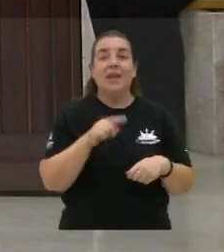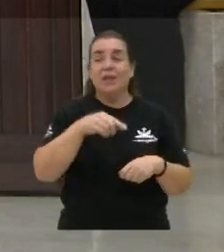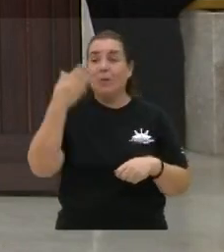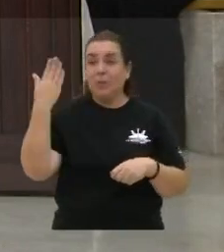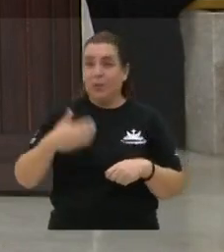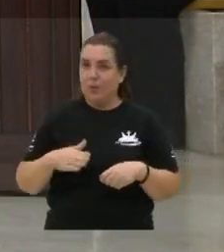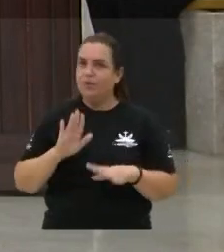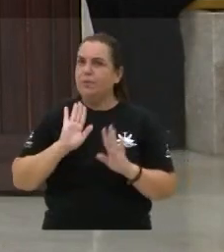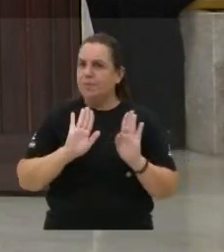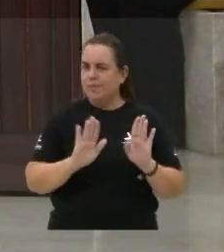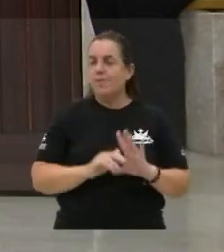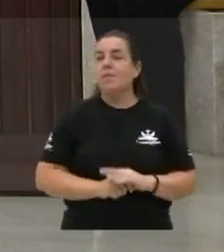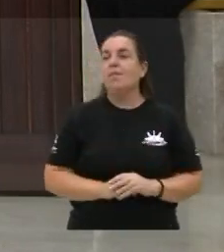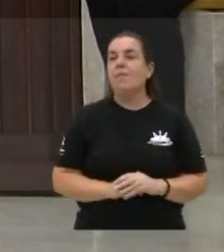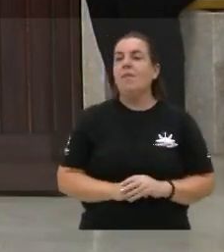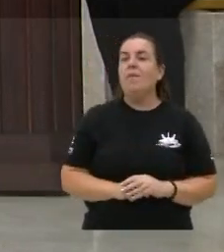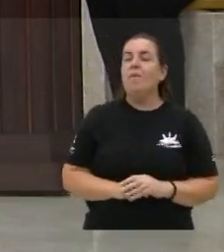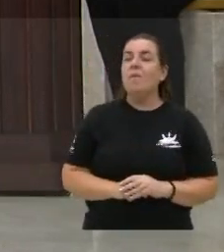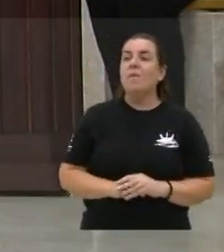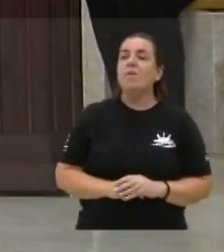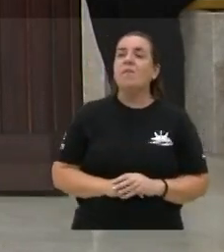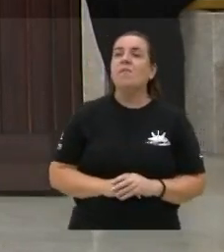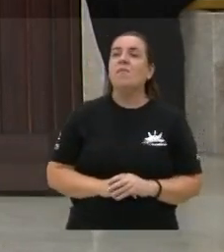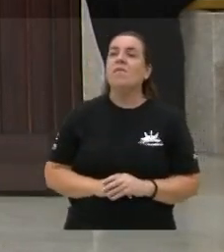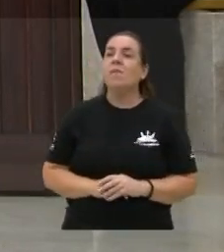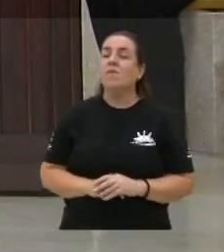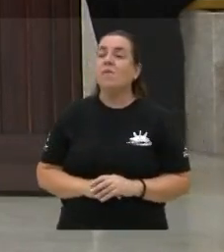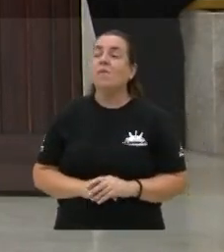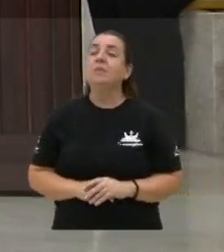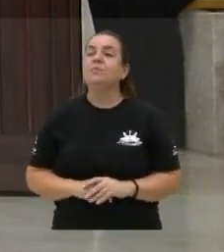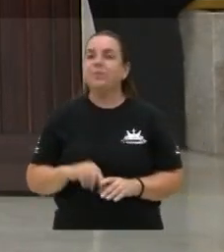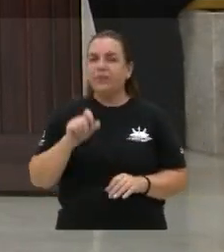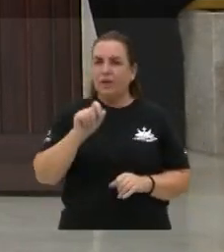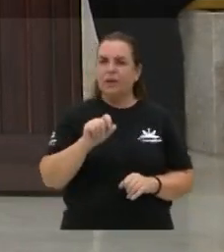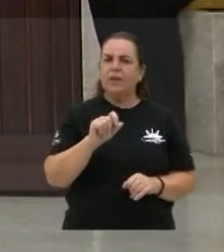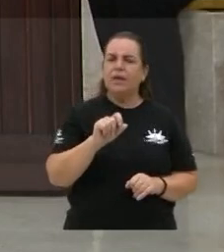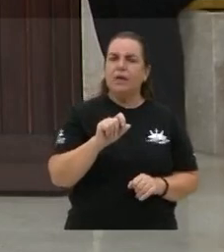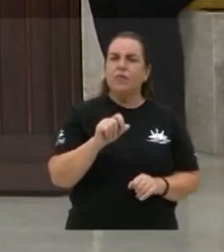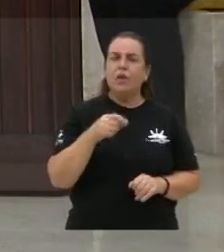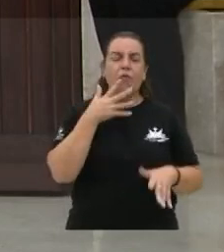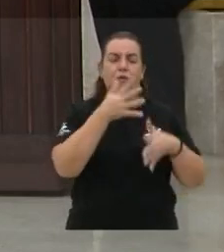entenda isso, como prova do que o que foi dito acontecerá,